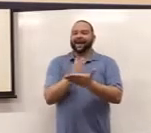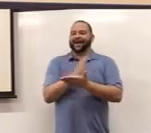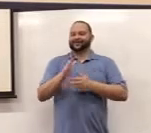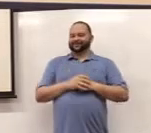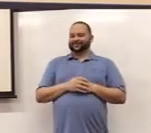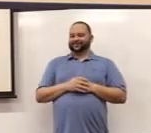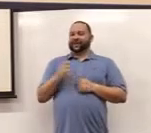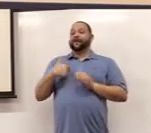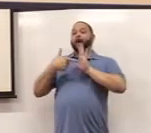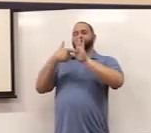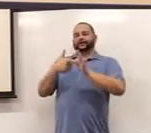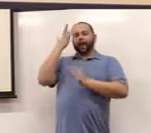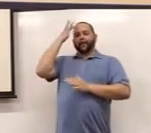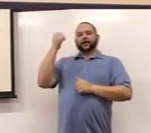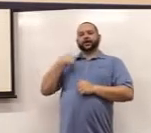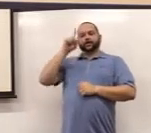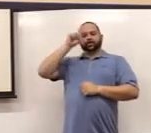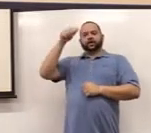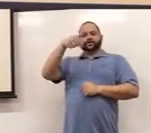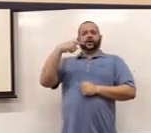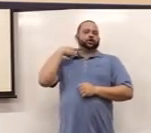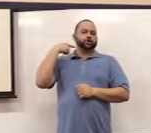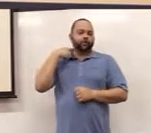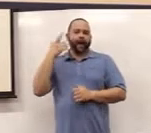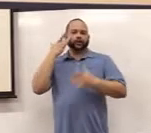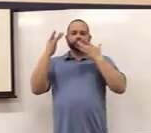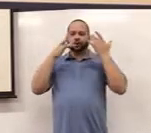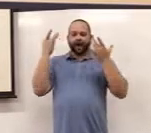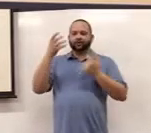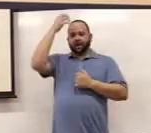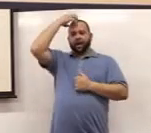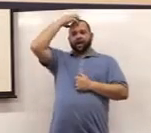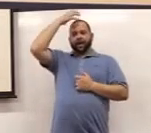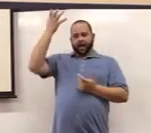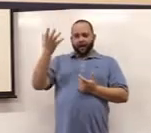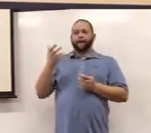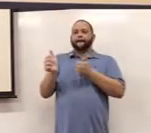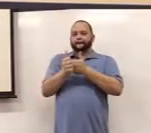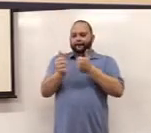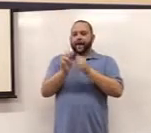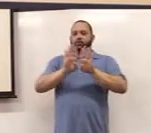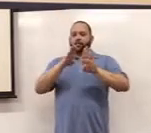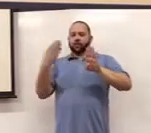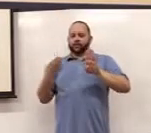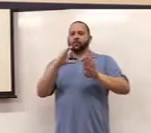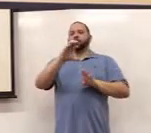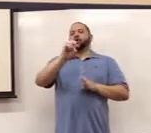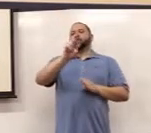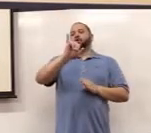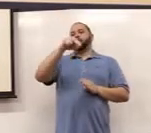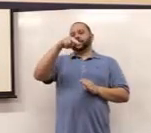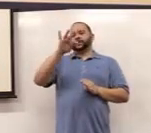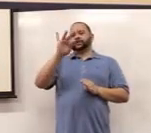será amanhã, dia 7 de maio de 1824, no Teatro Real da Corte Imperial, próximo ao Portão de Coríntia. Esse é o nome do